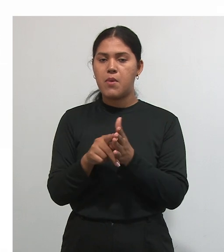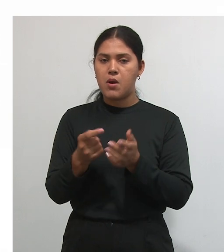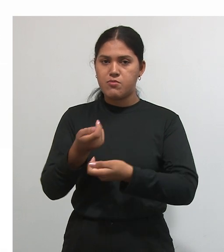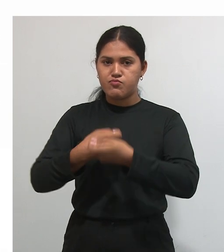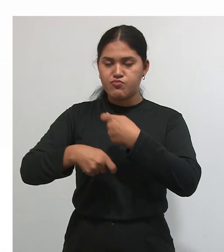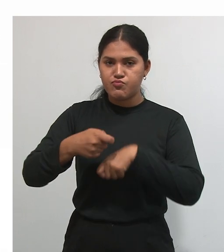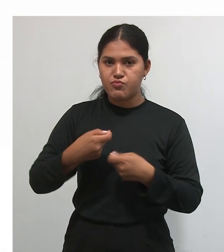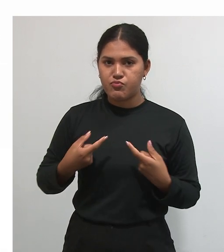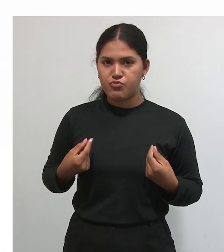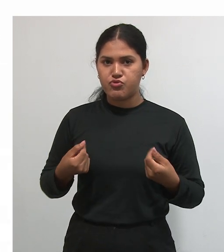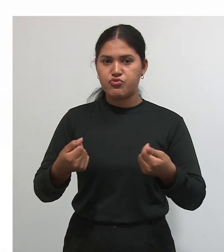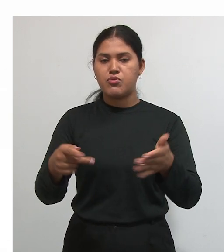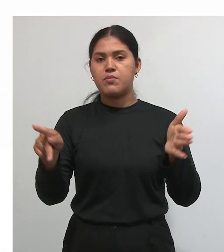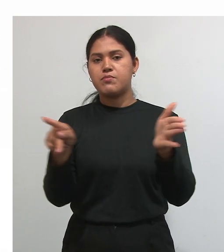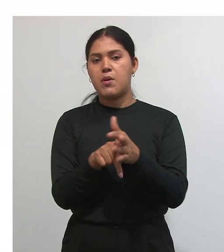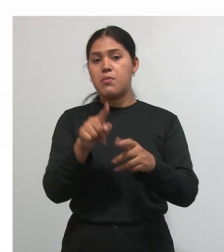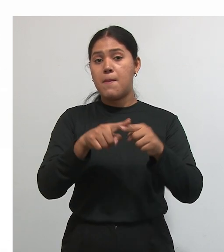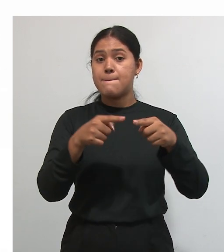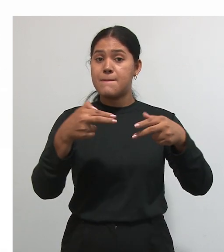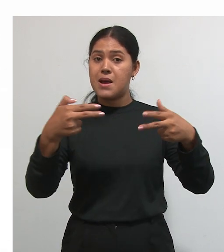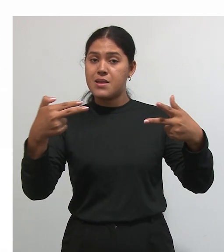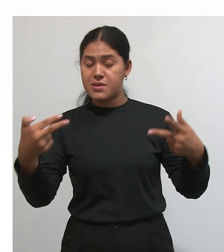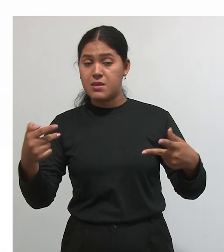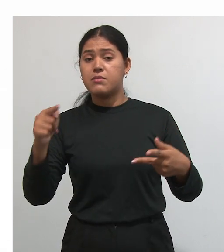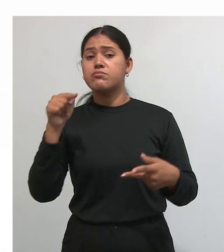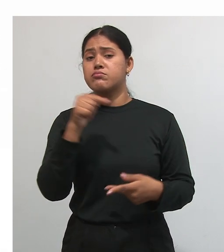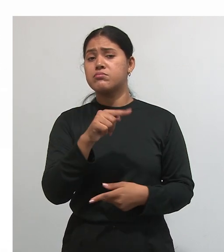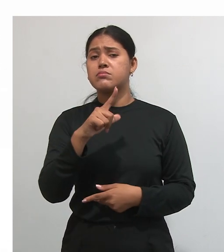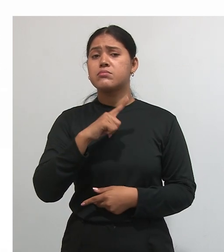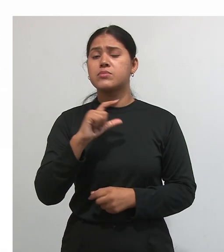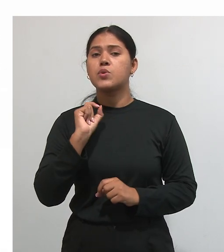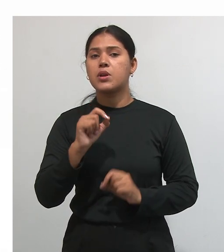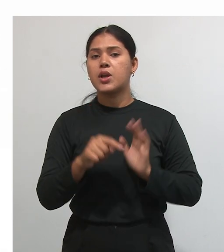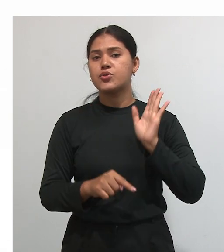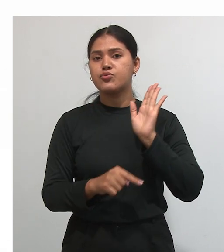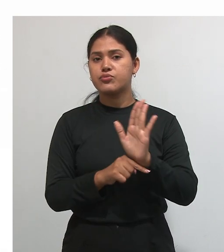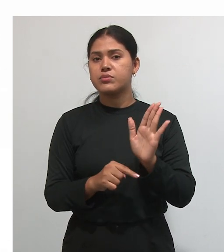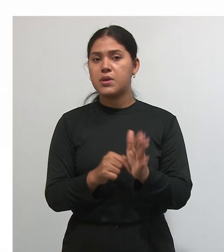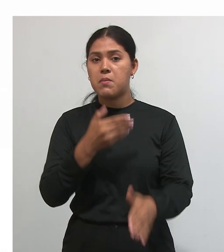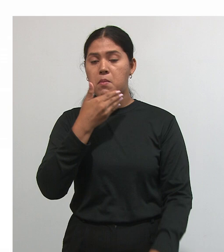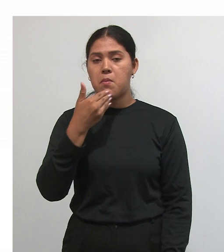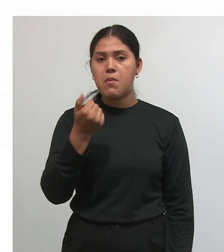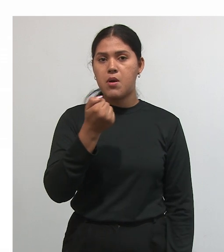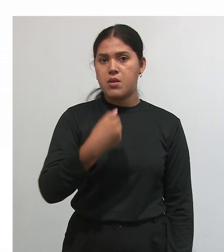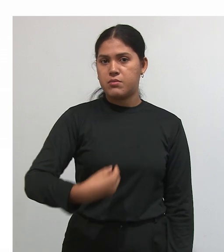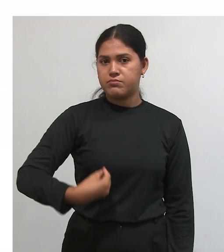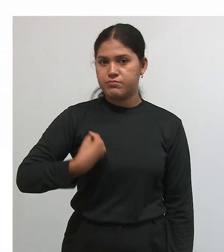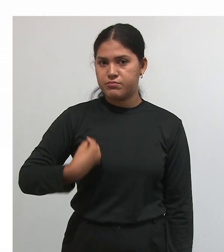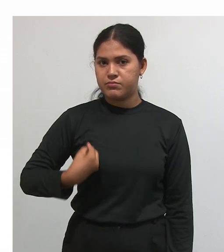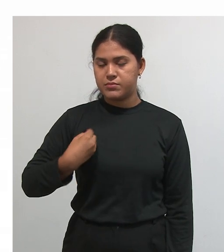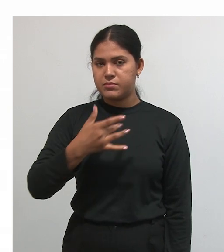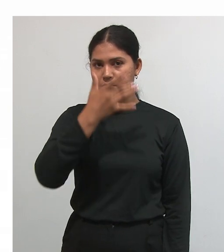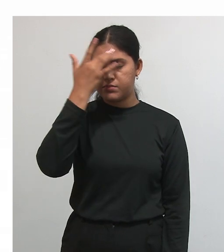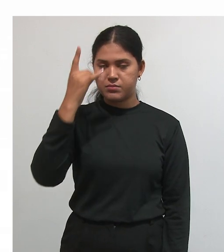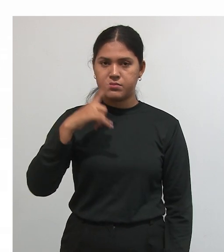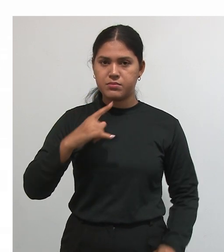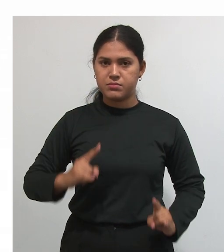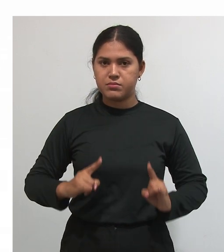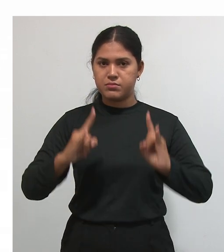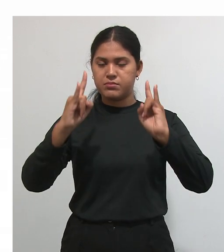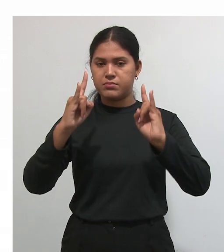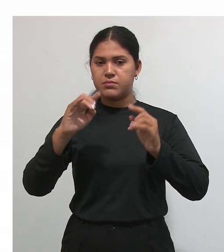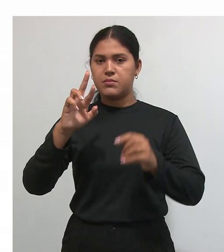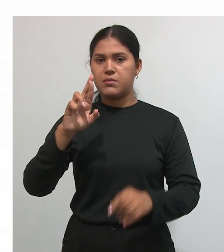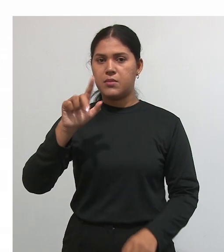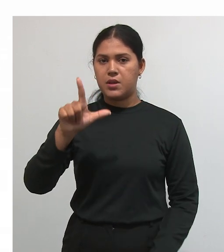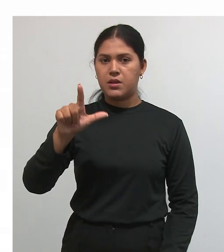gestão patrimonial. Ela também nos trouxe essa ajudinha aí, tá? E está estabelecido lá